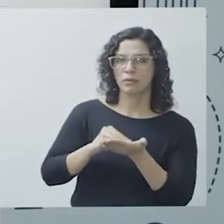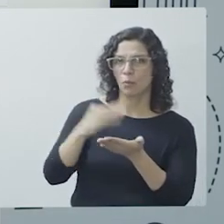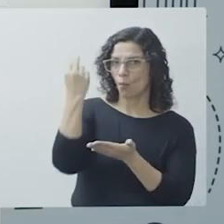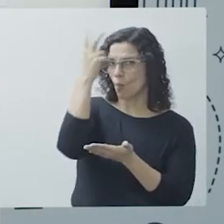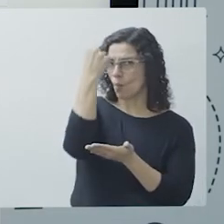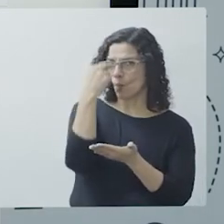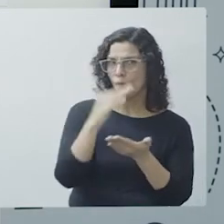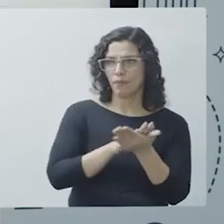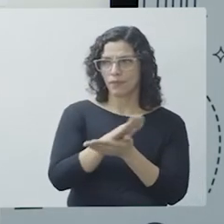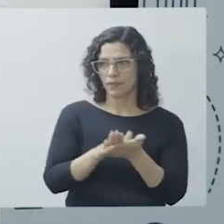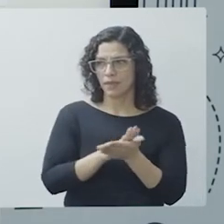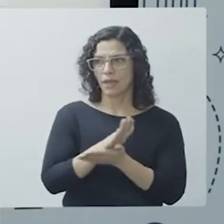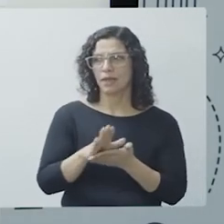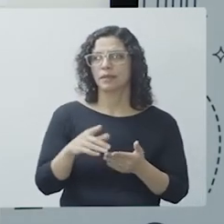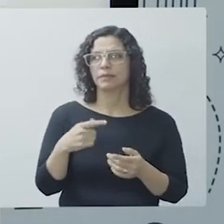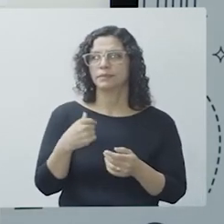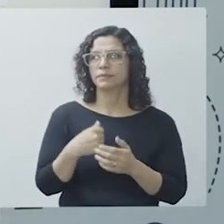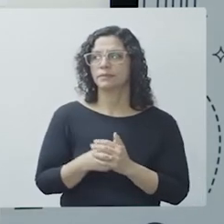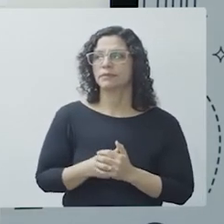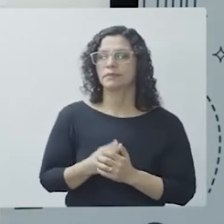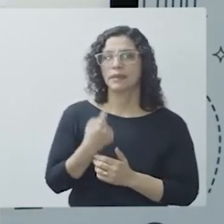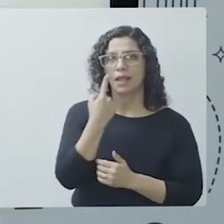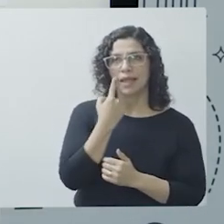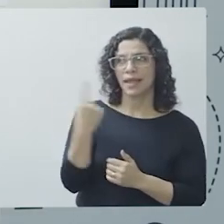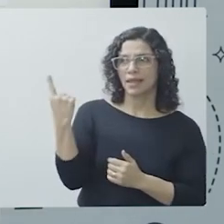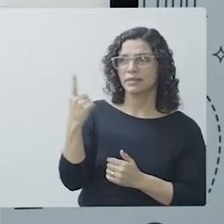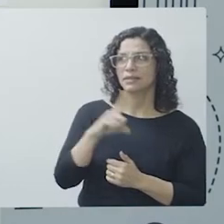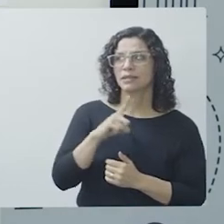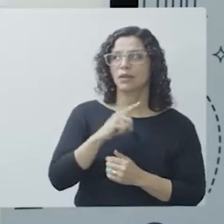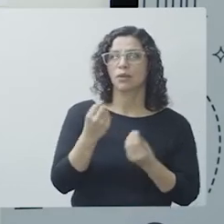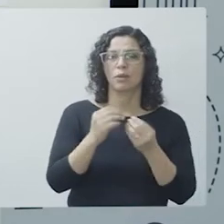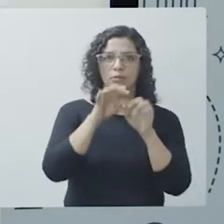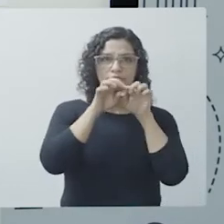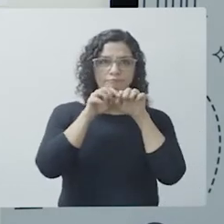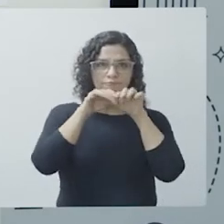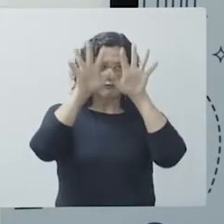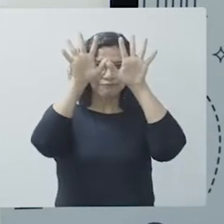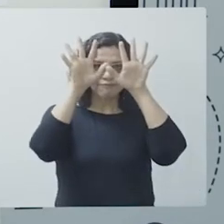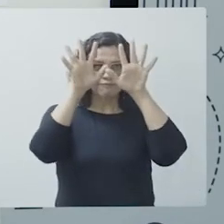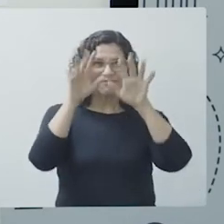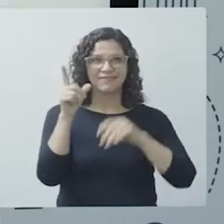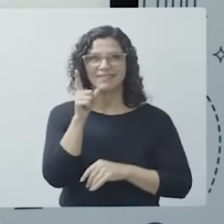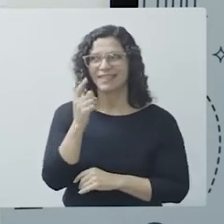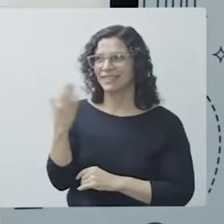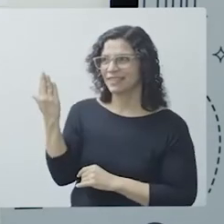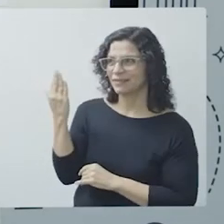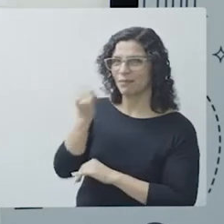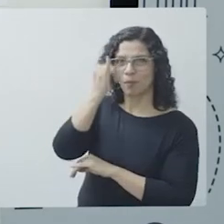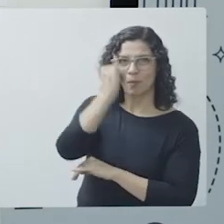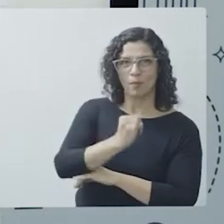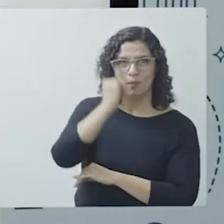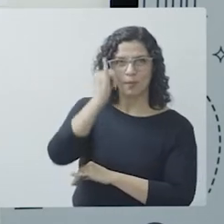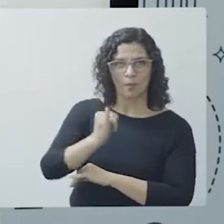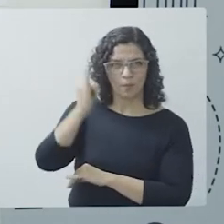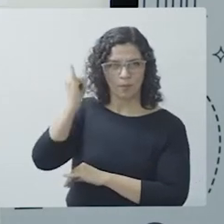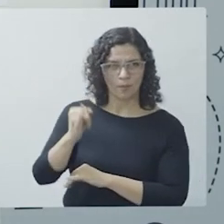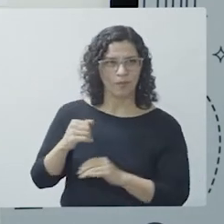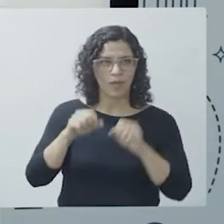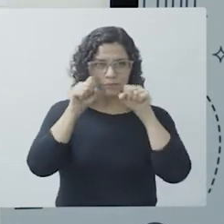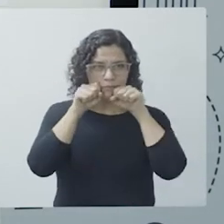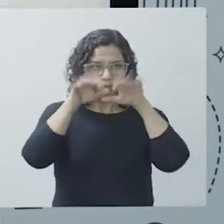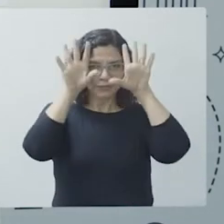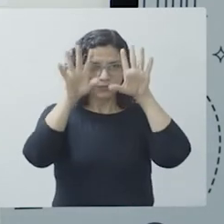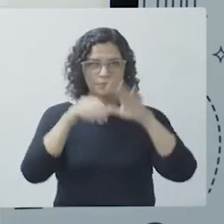cabelo, mas nós já vamos fazer. Esse aqui tem os cabelos com linhas retas.